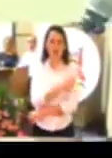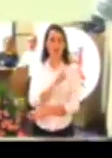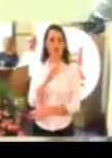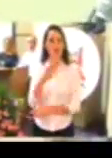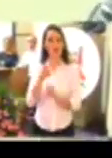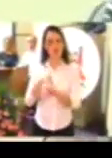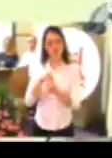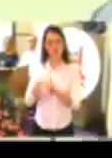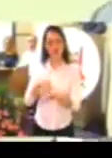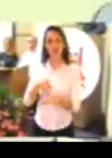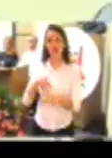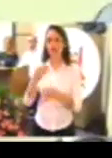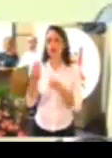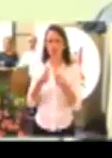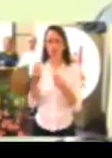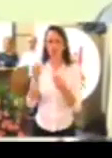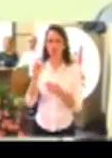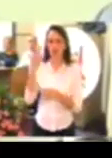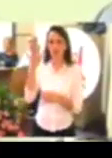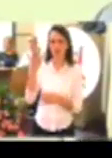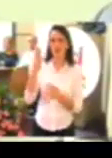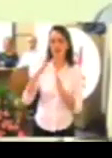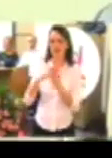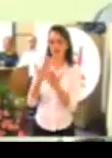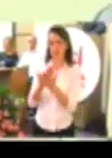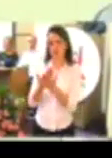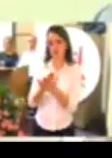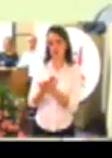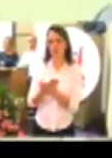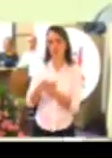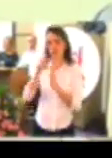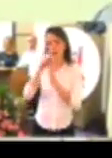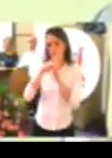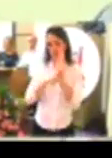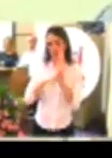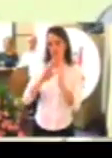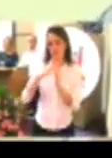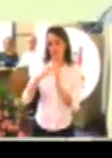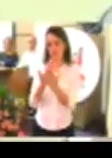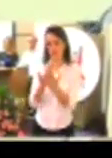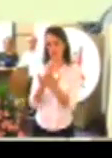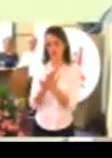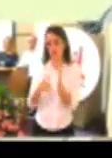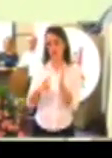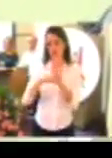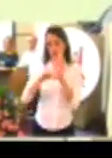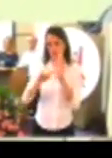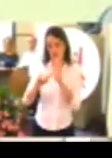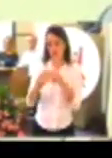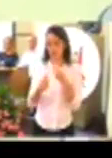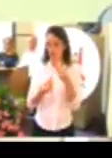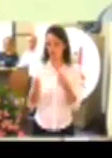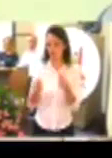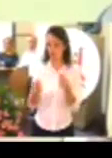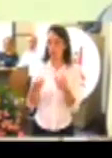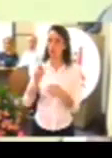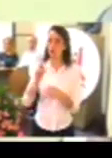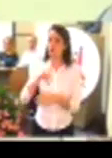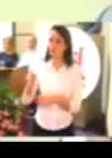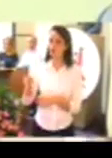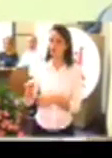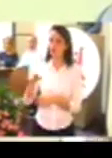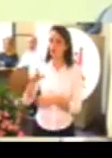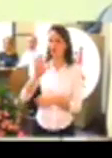conhecer detalhadamente ainda mais este projeto da Escola do Legislativo com o